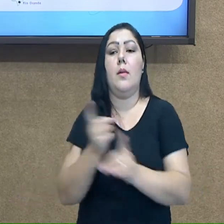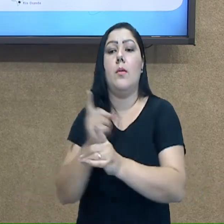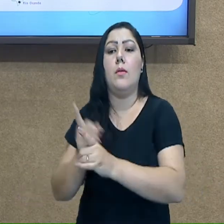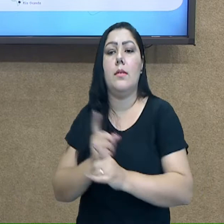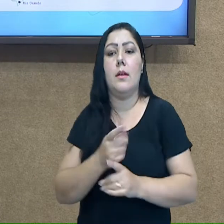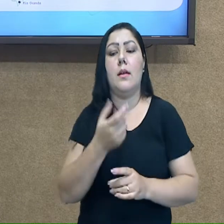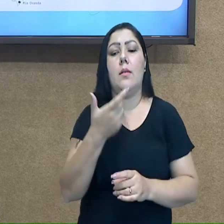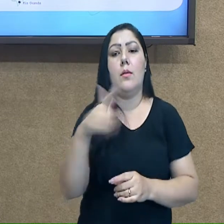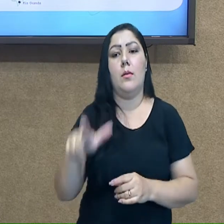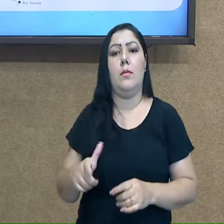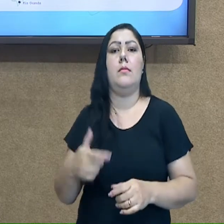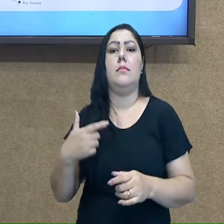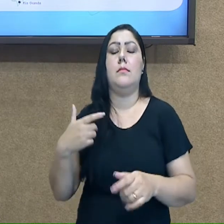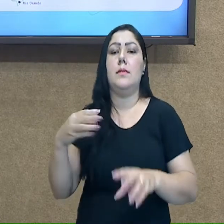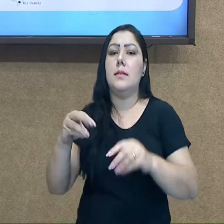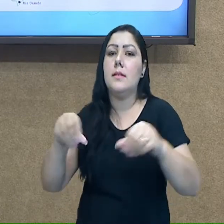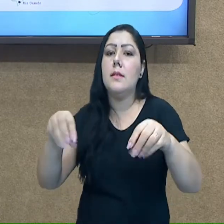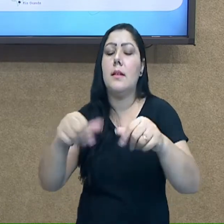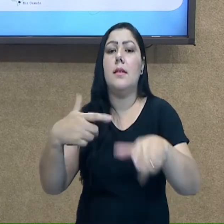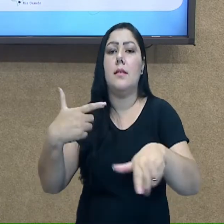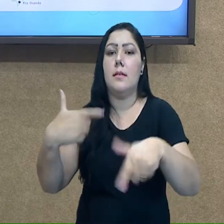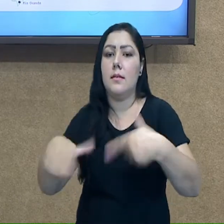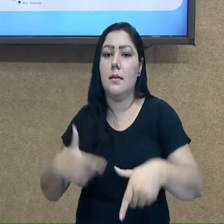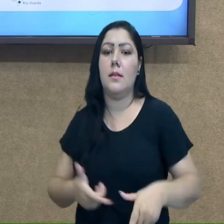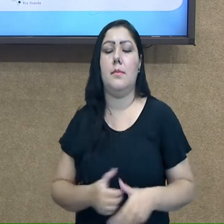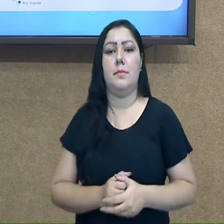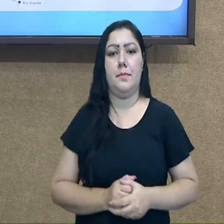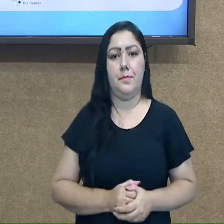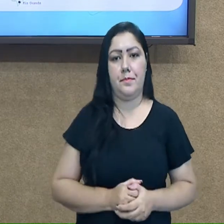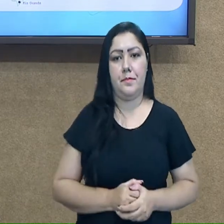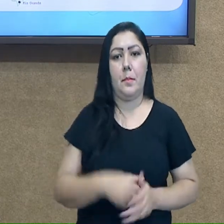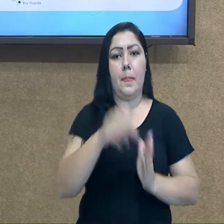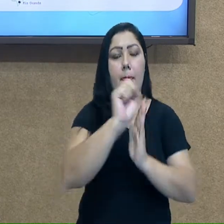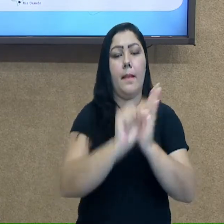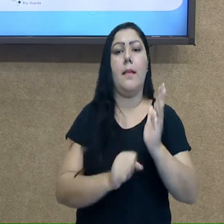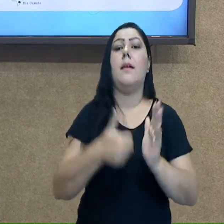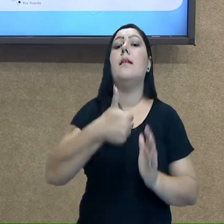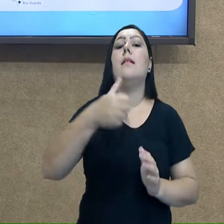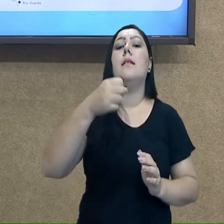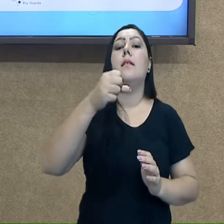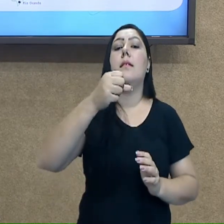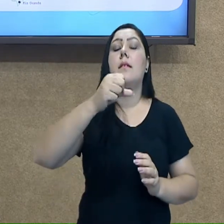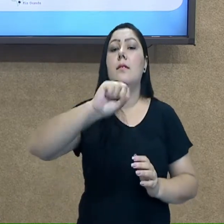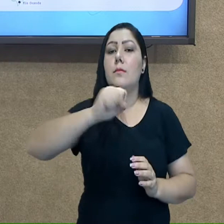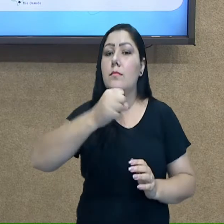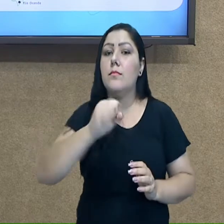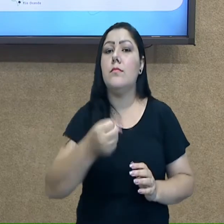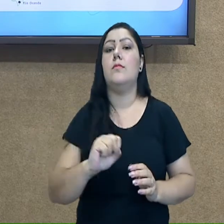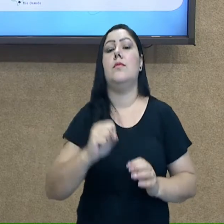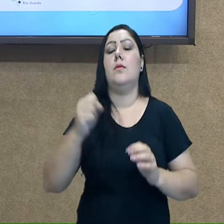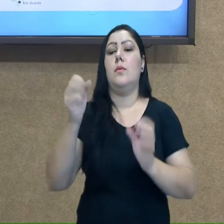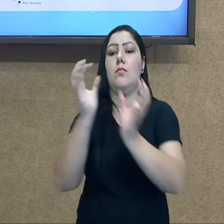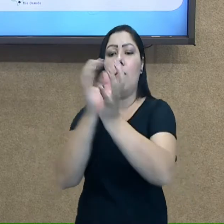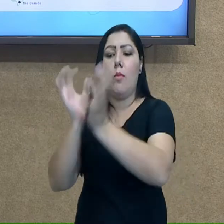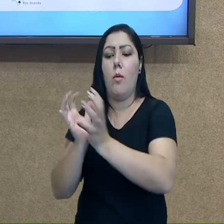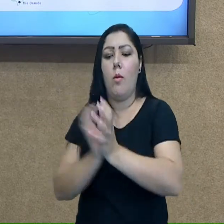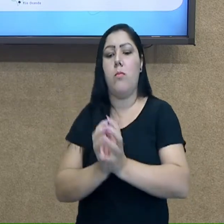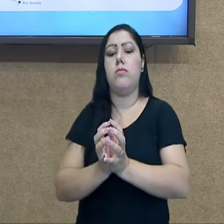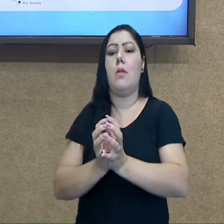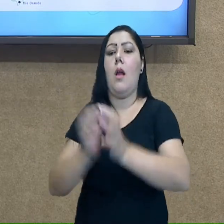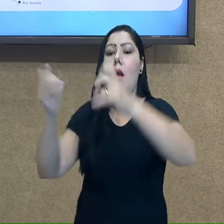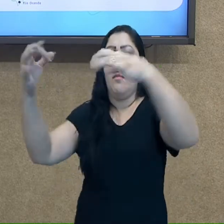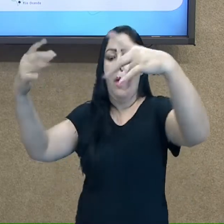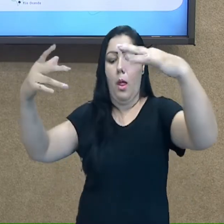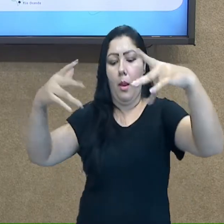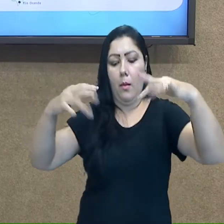foram expedições realizadas no século XVIII em direção ao interior do Brasil, com o